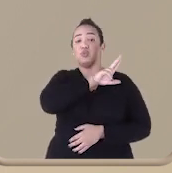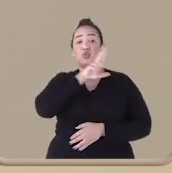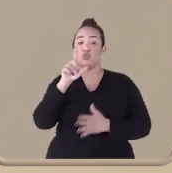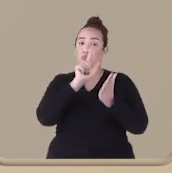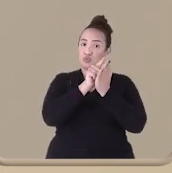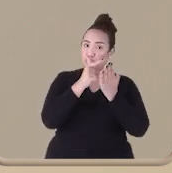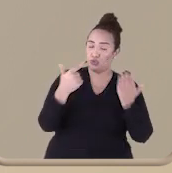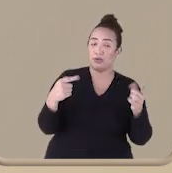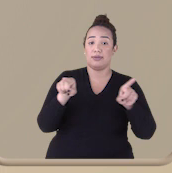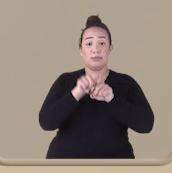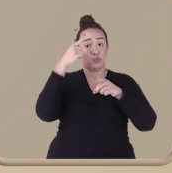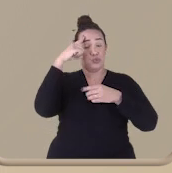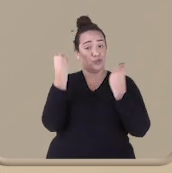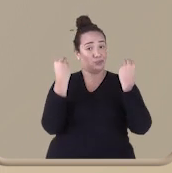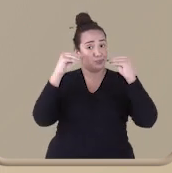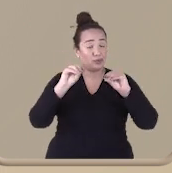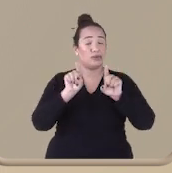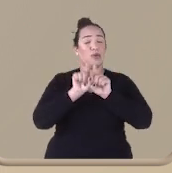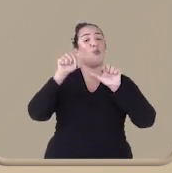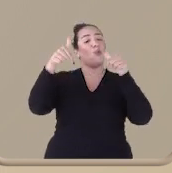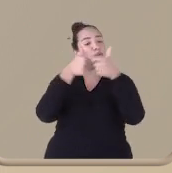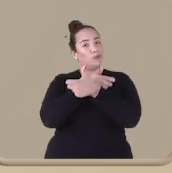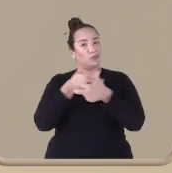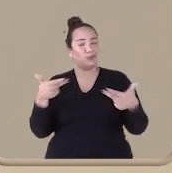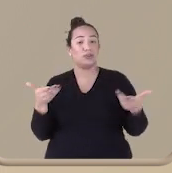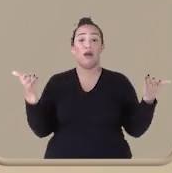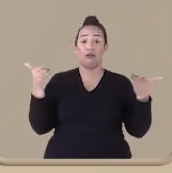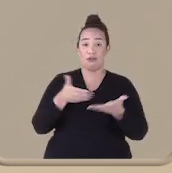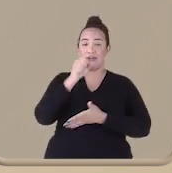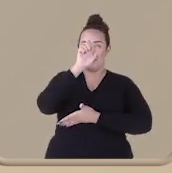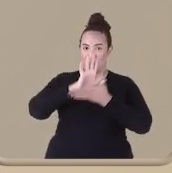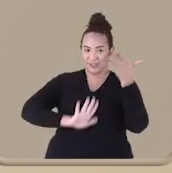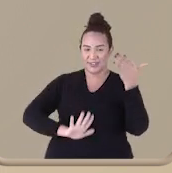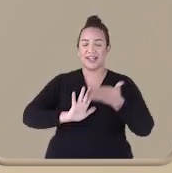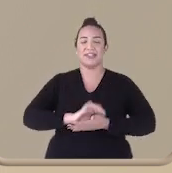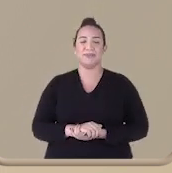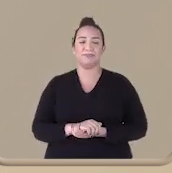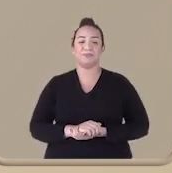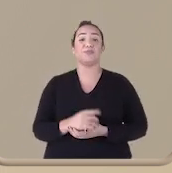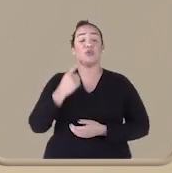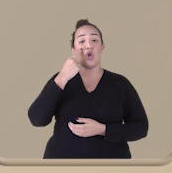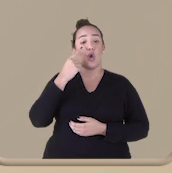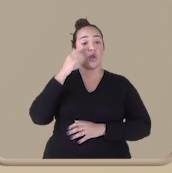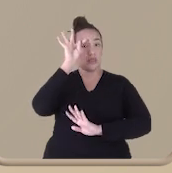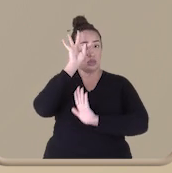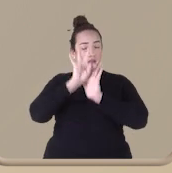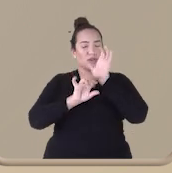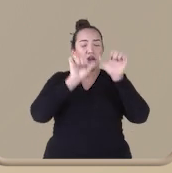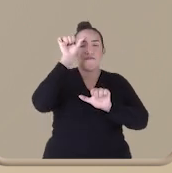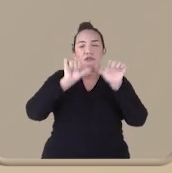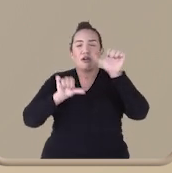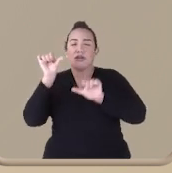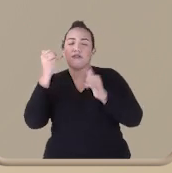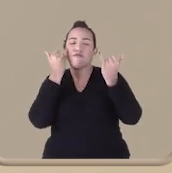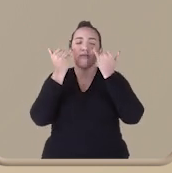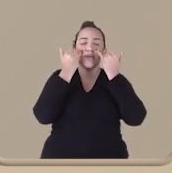autenticidade, como o nome do jornal, data de publicação e outros fatores. Agora vamos para a próxima atividade. Leia